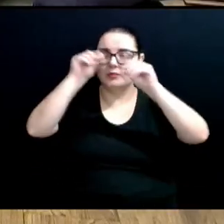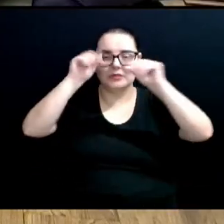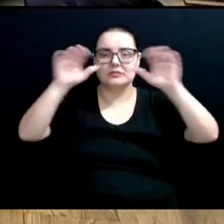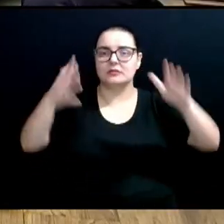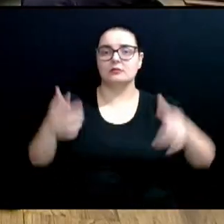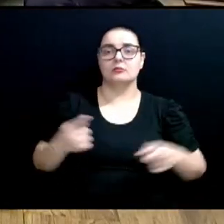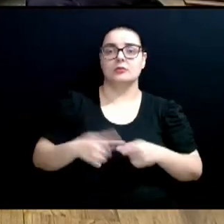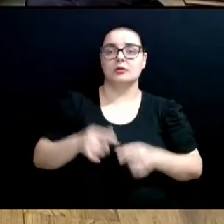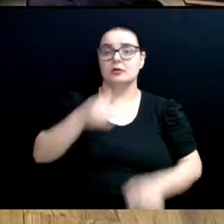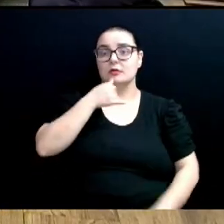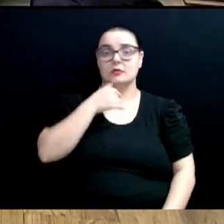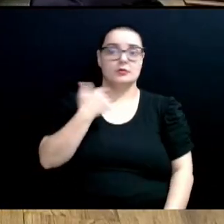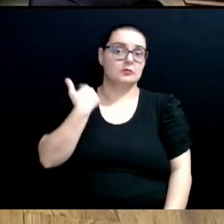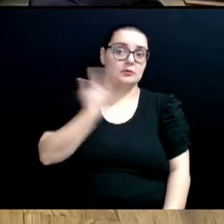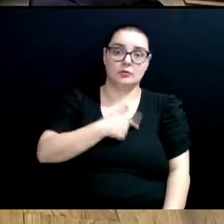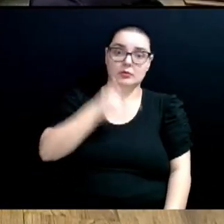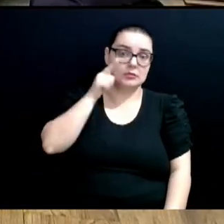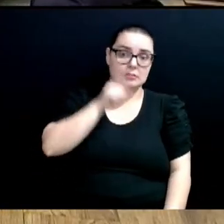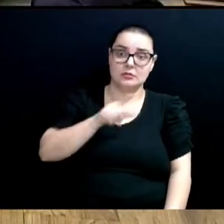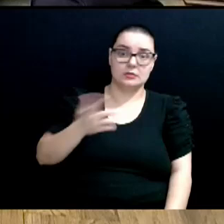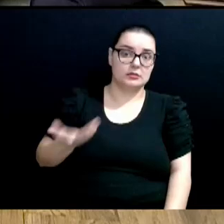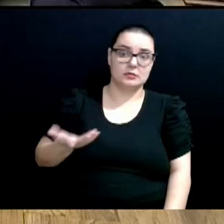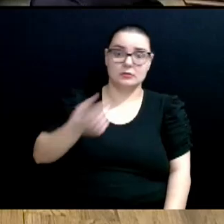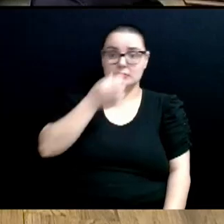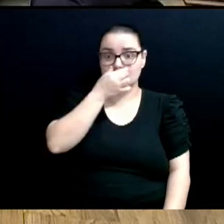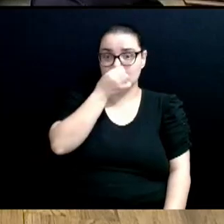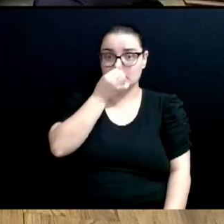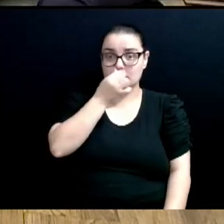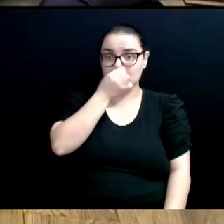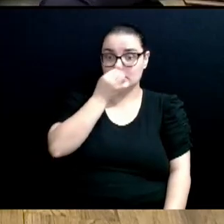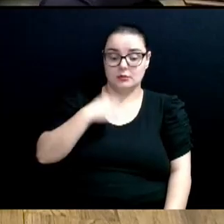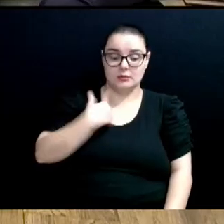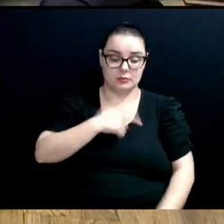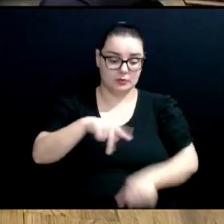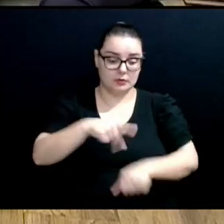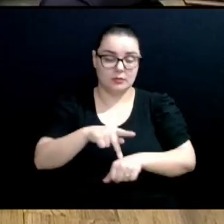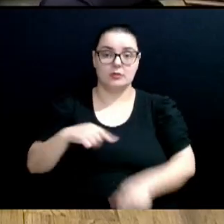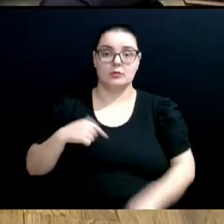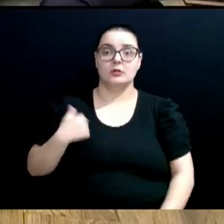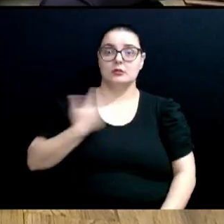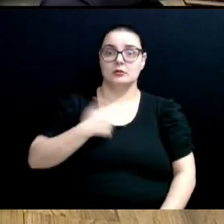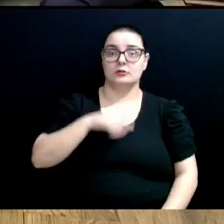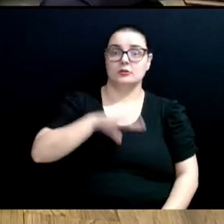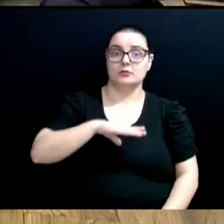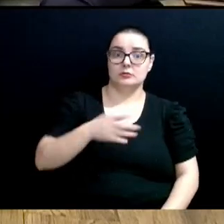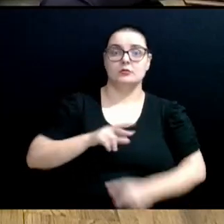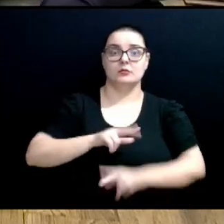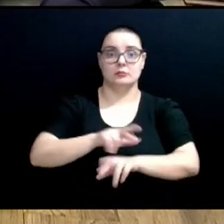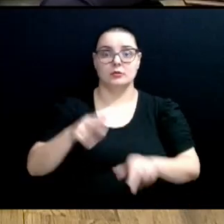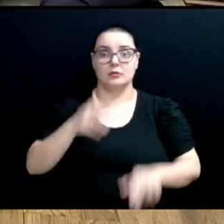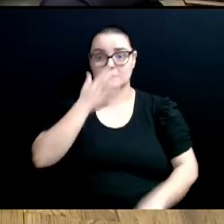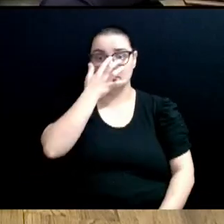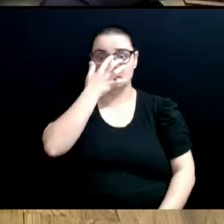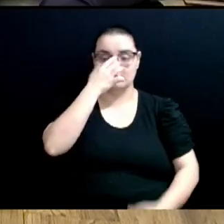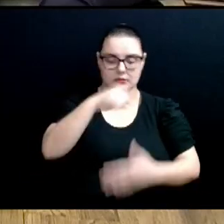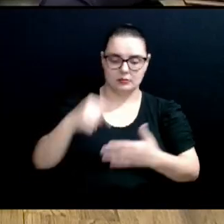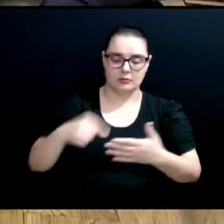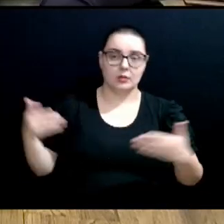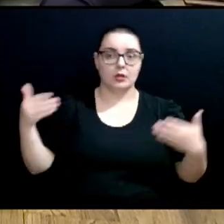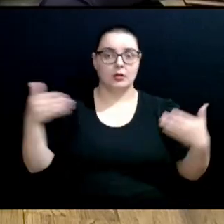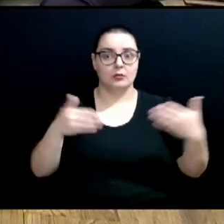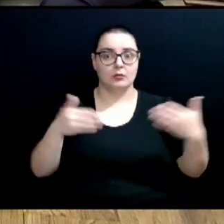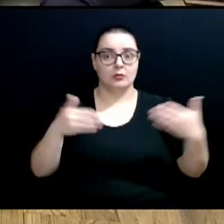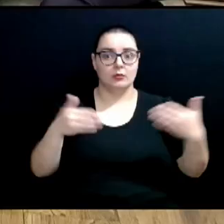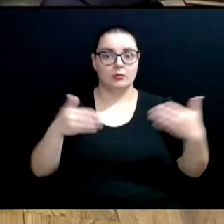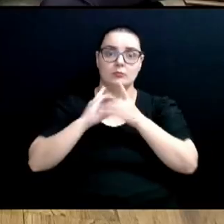não conseguimos, no nosso país e nos municípios, ter um elemento de participação e de democracia